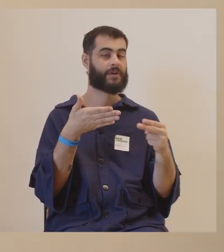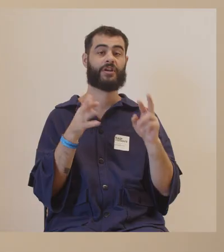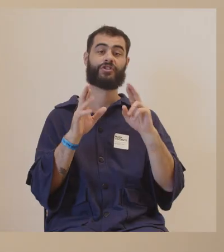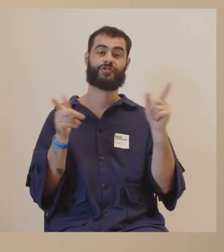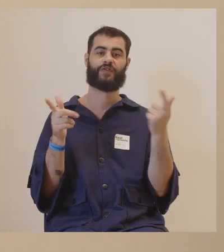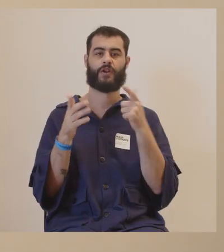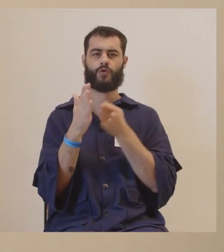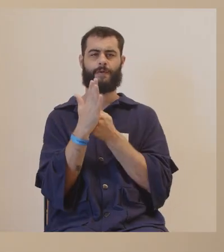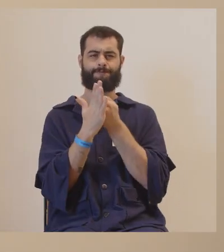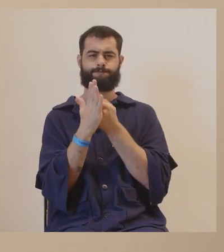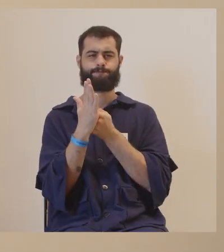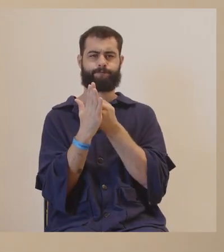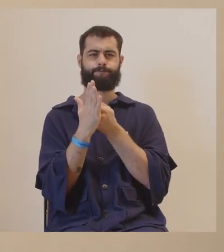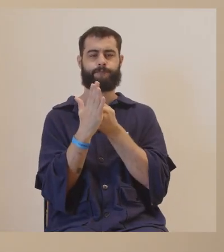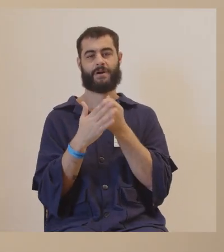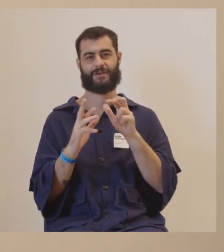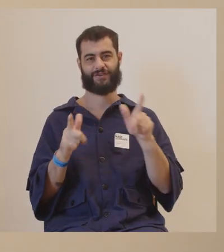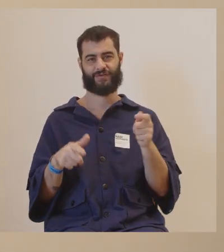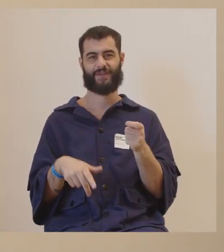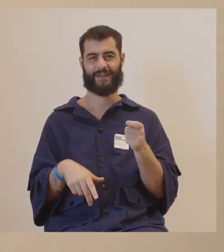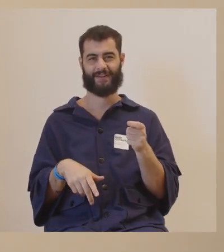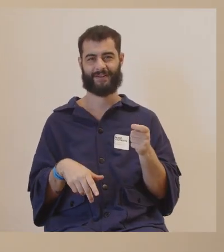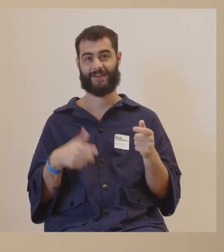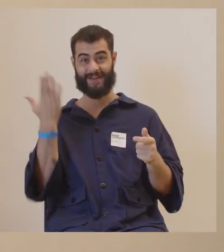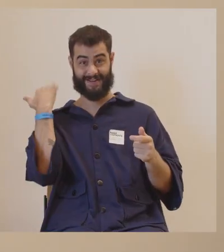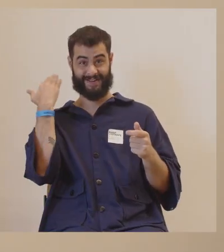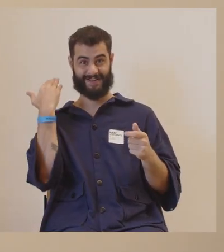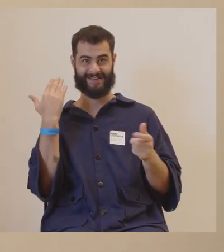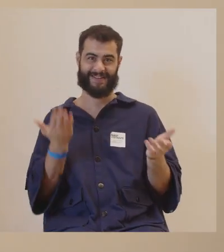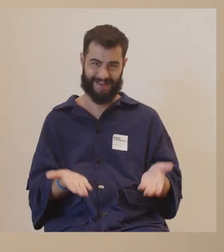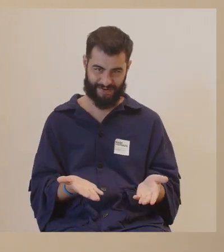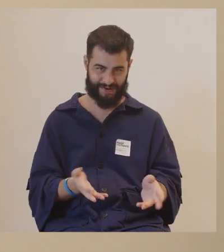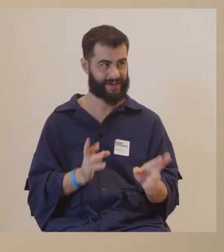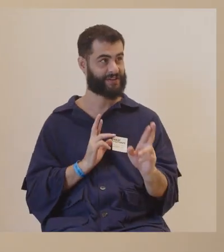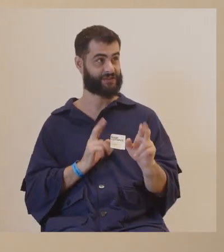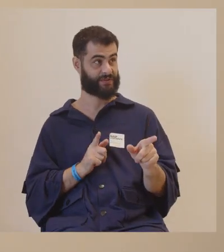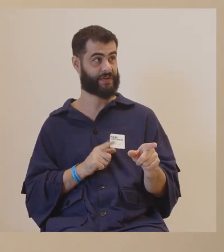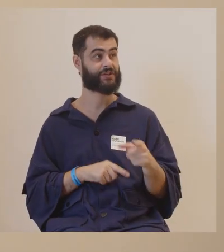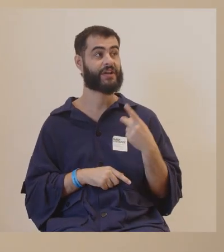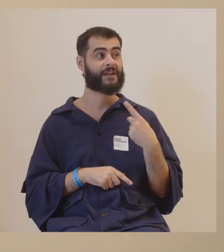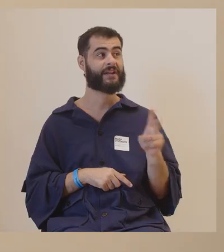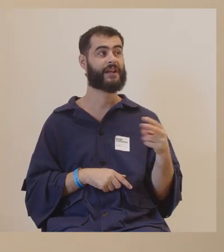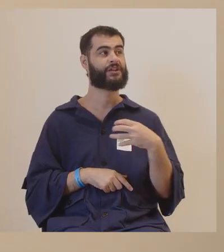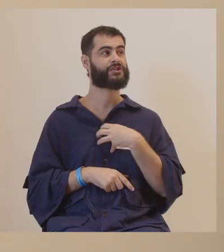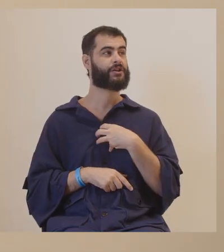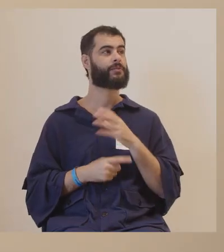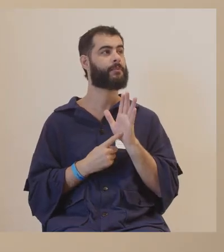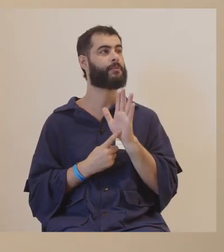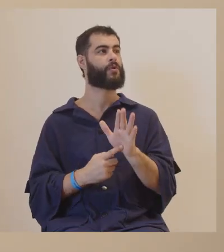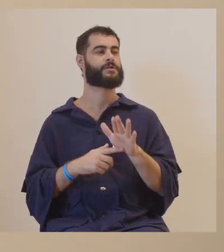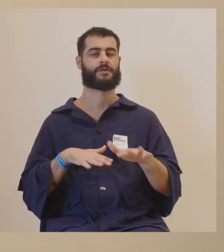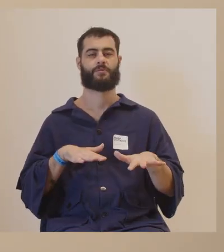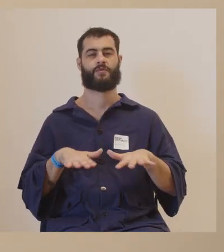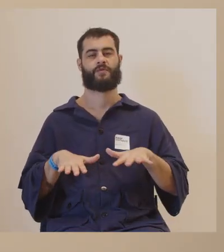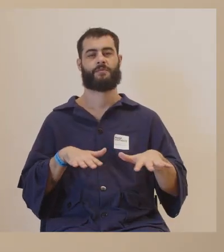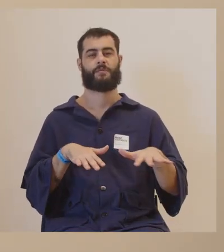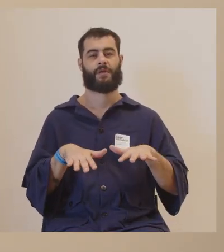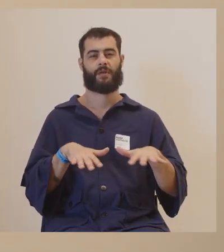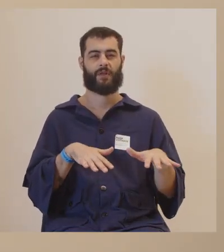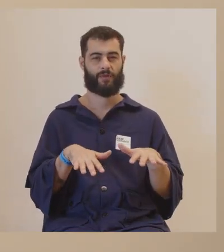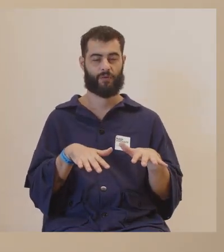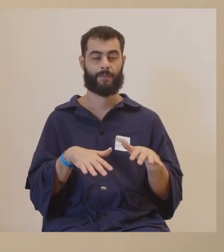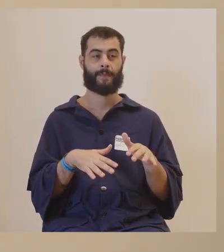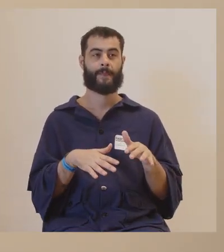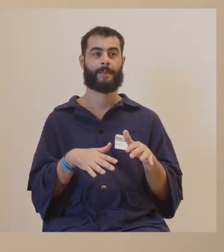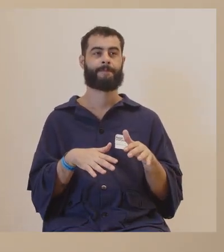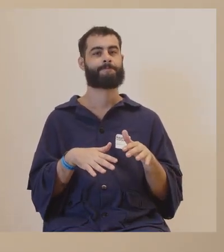gente via nas primeiras versões, ele cria esse efeito de movimento. Né? Essa tomada é quase uma